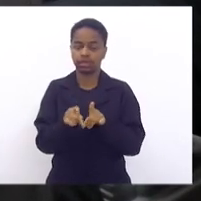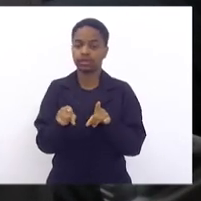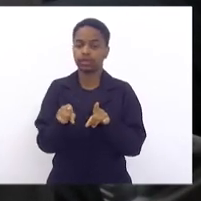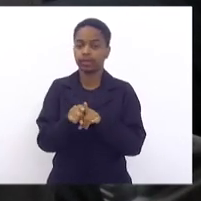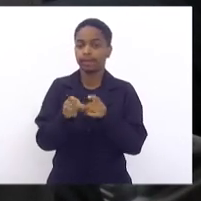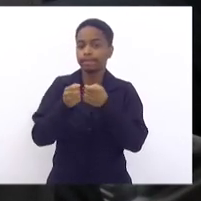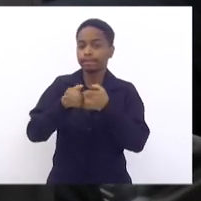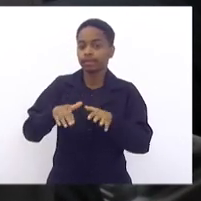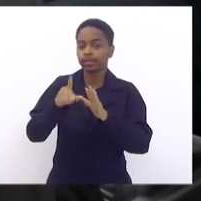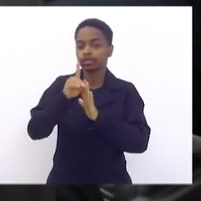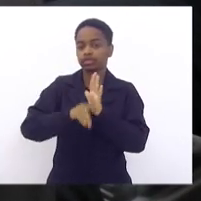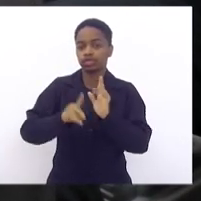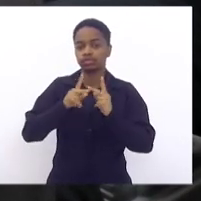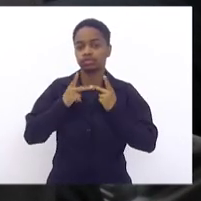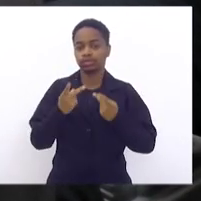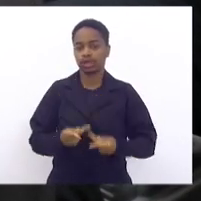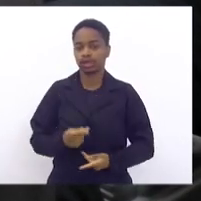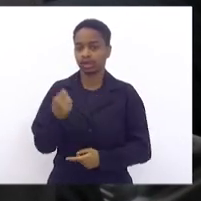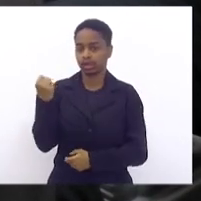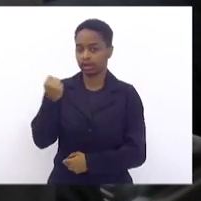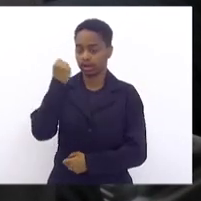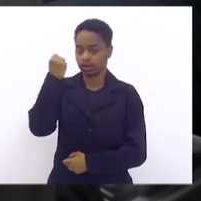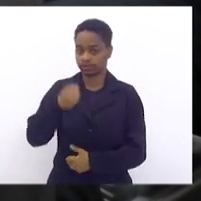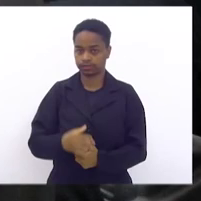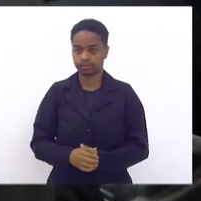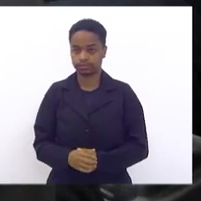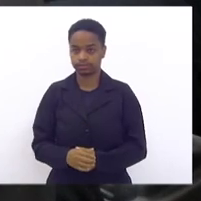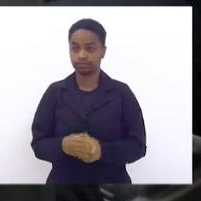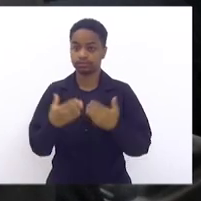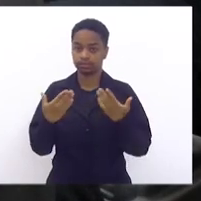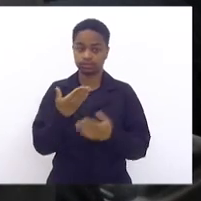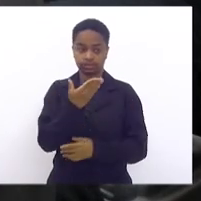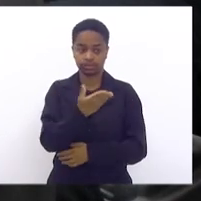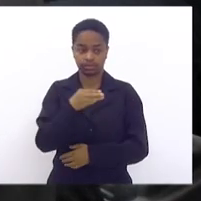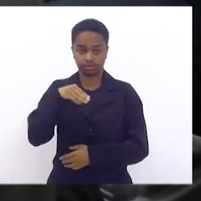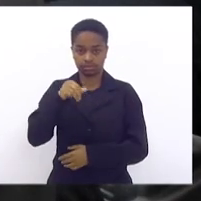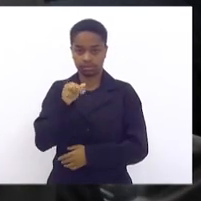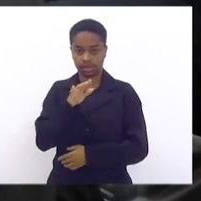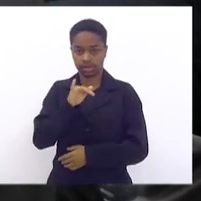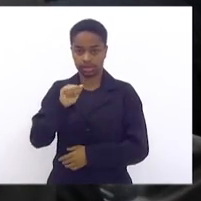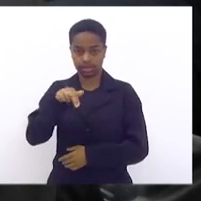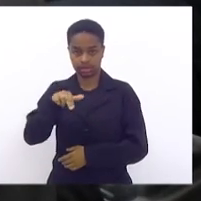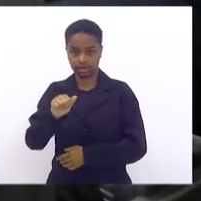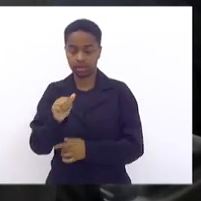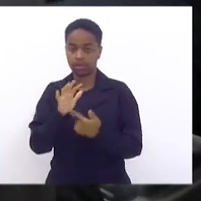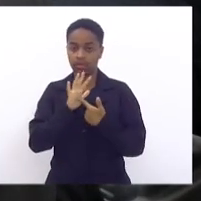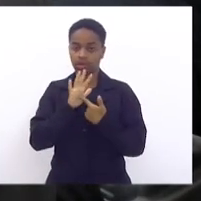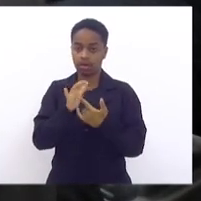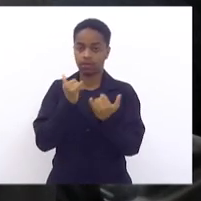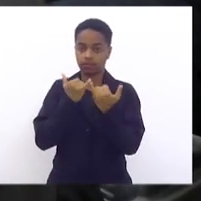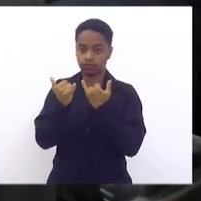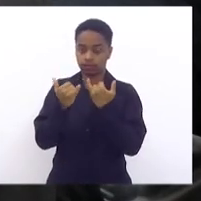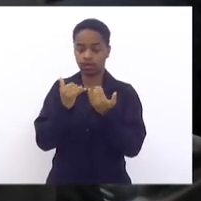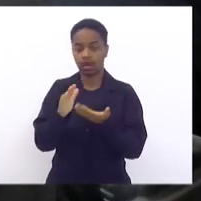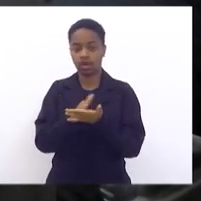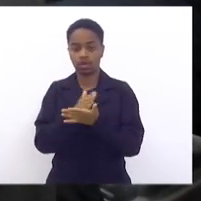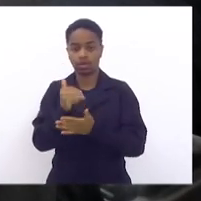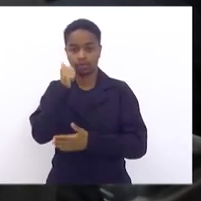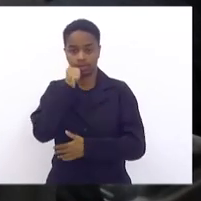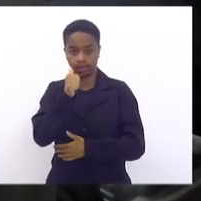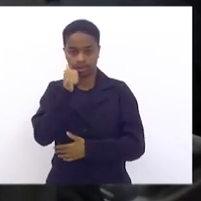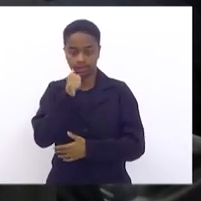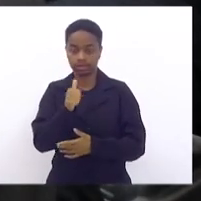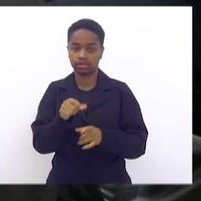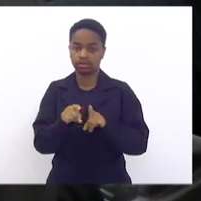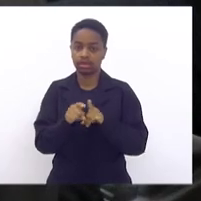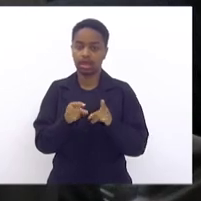humanos gravíssima. Tanto é que a Mariana traz aqui a notícia de algumas meninas e adolescentes que,